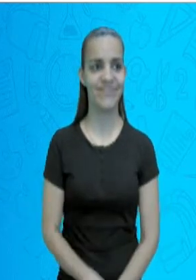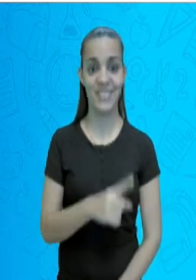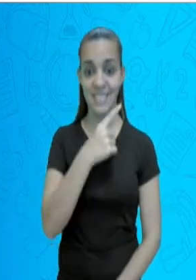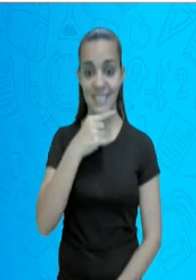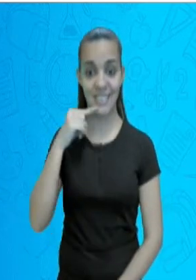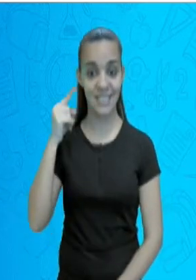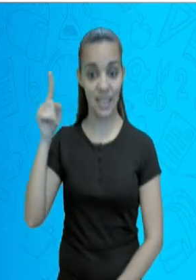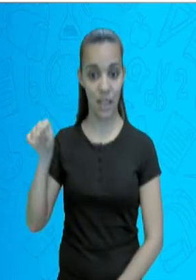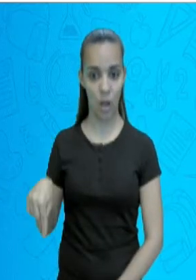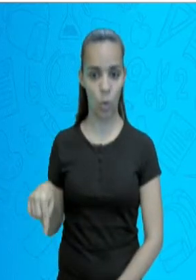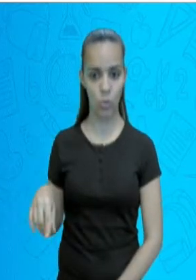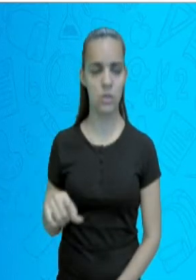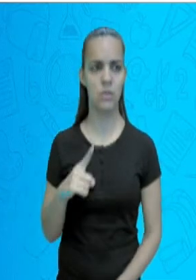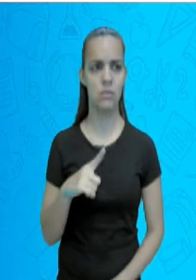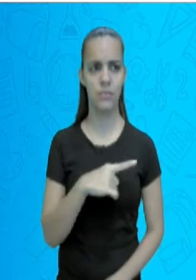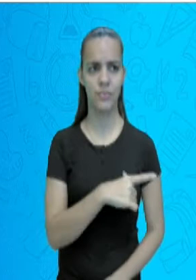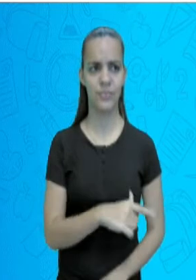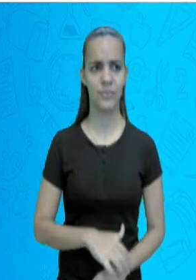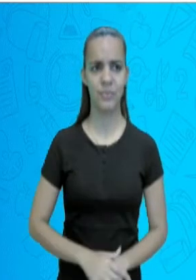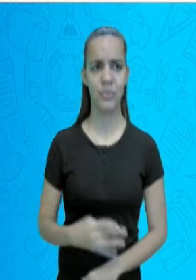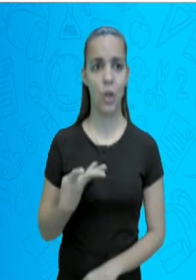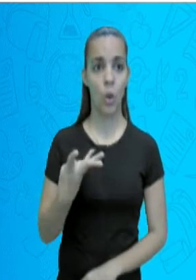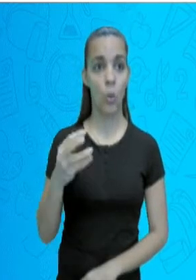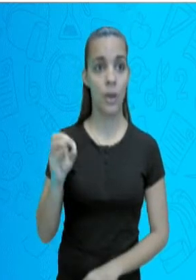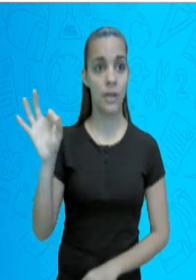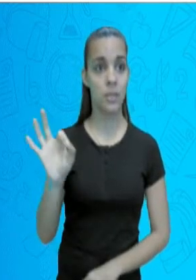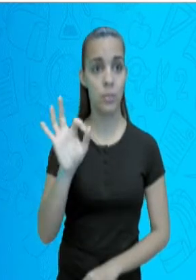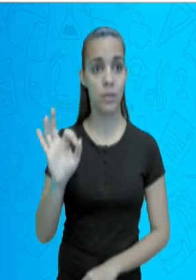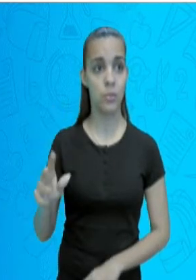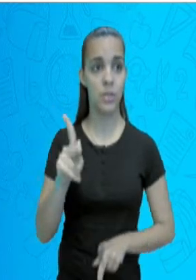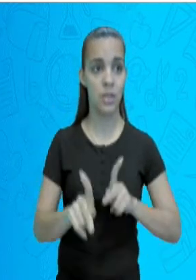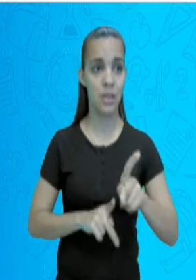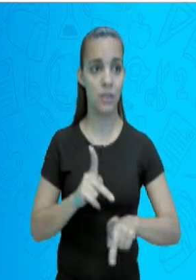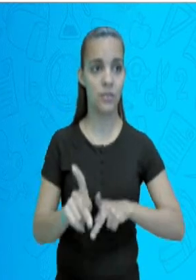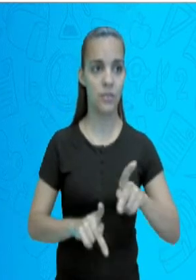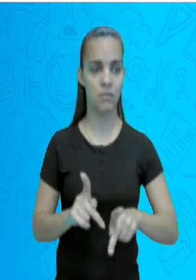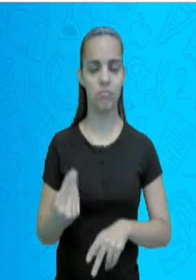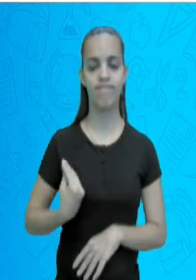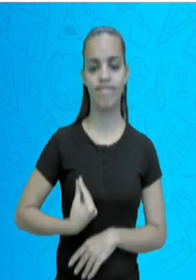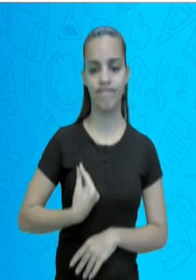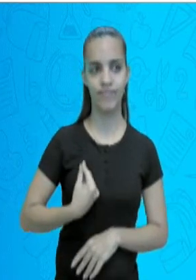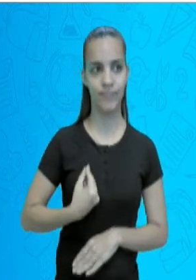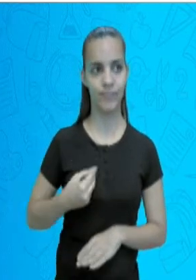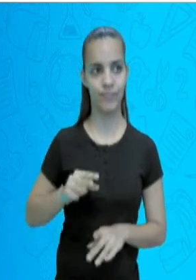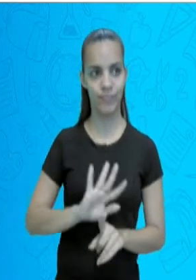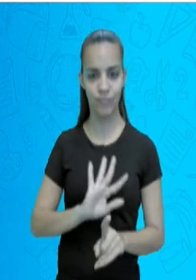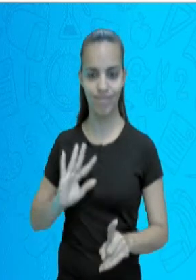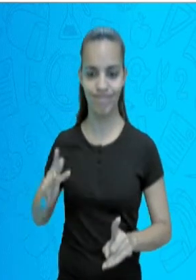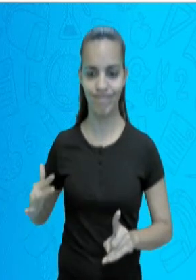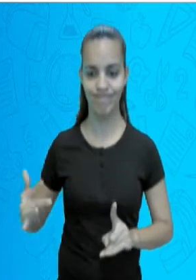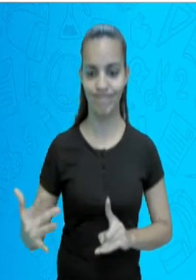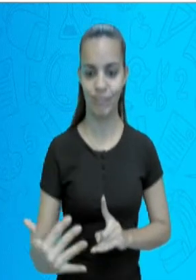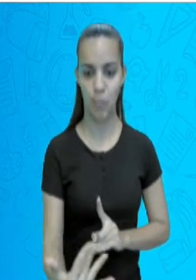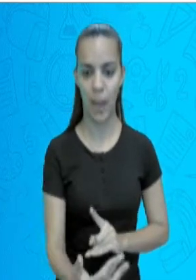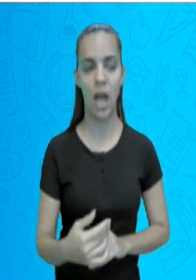Rússia. 40% da sua população vive ali as margens desse